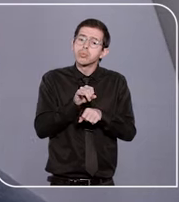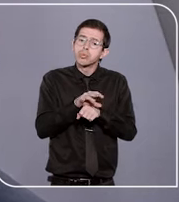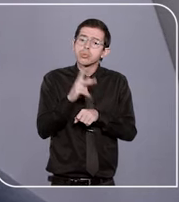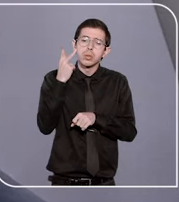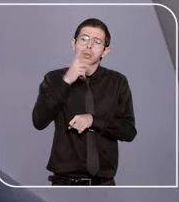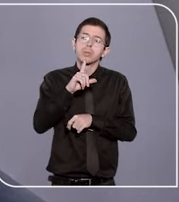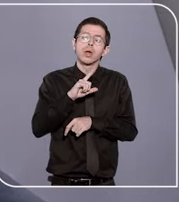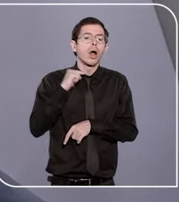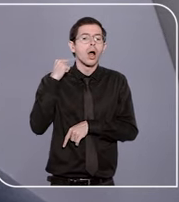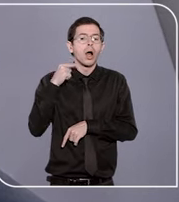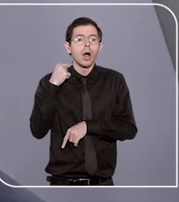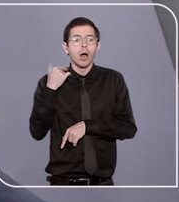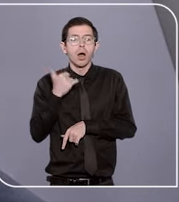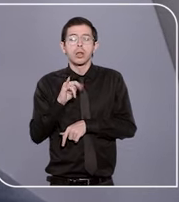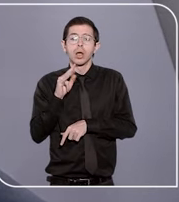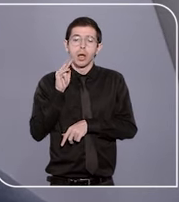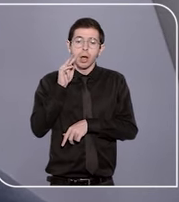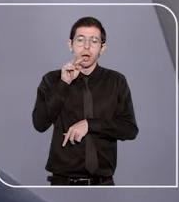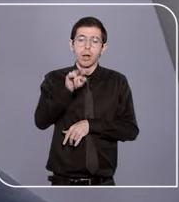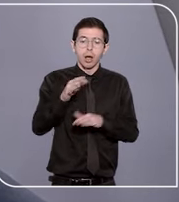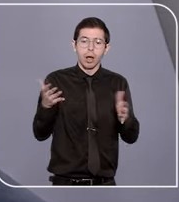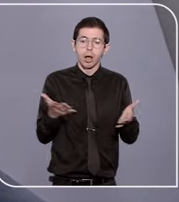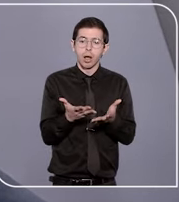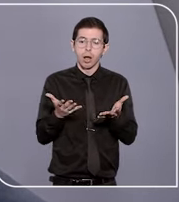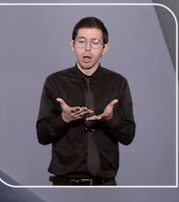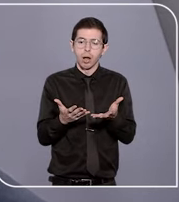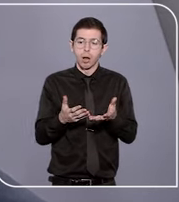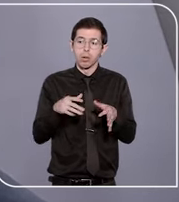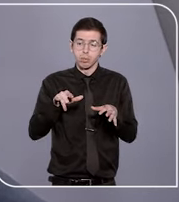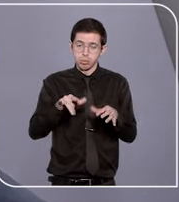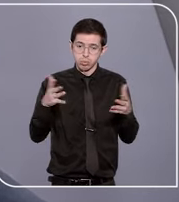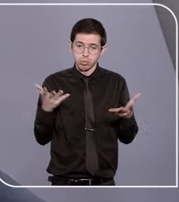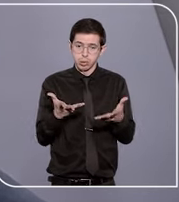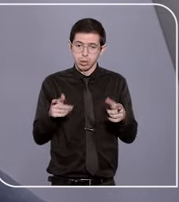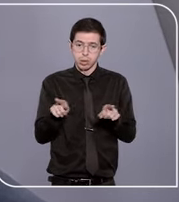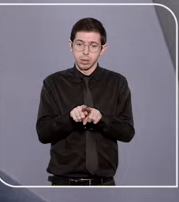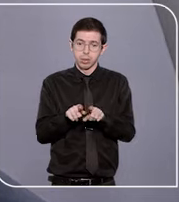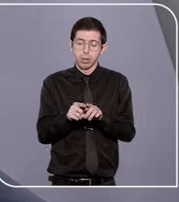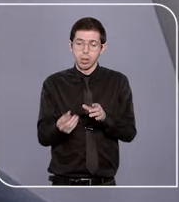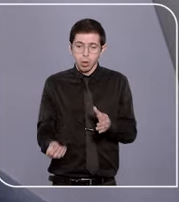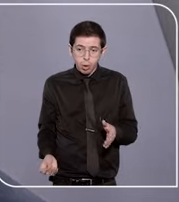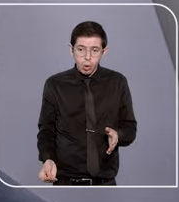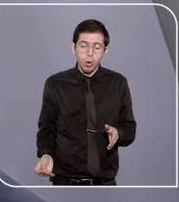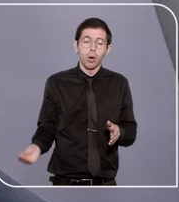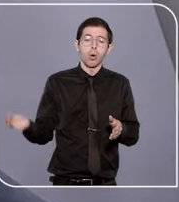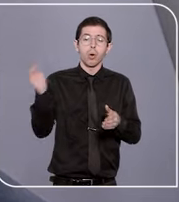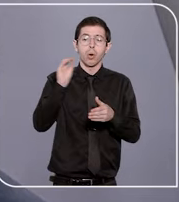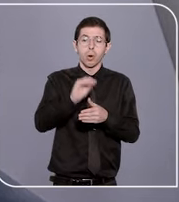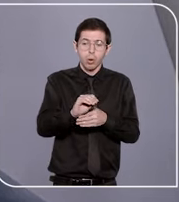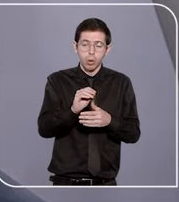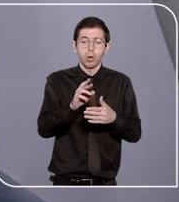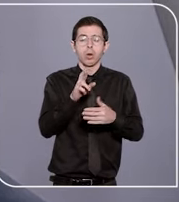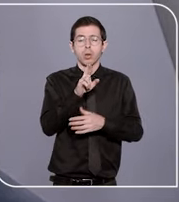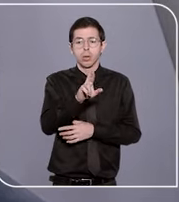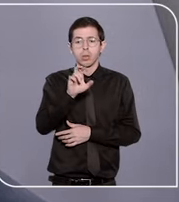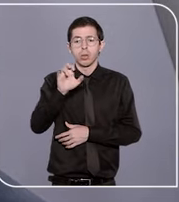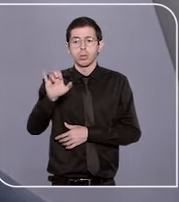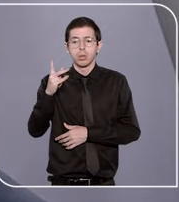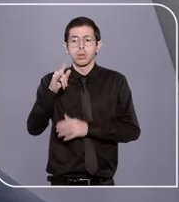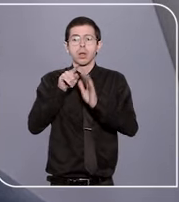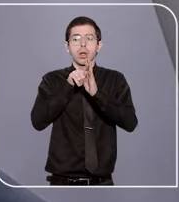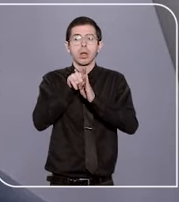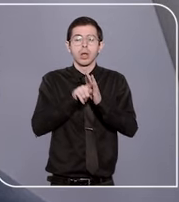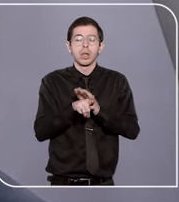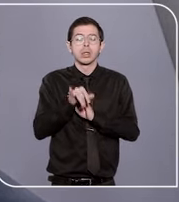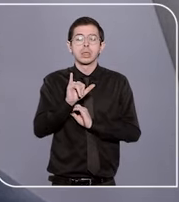estão nos acompanhando agora e que pretendem interpor o recurso extraordinário para análise aqui da admissibilidade ou